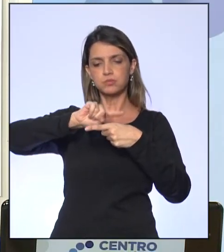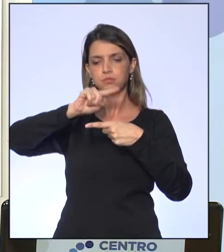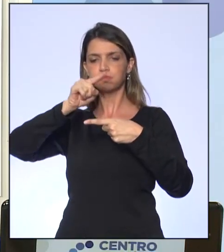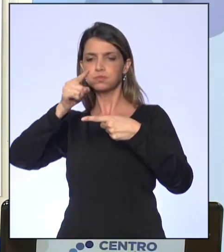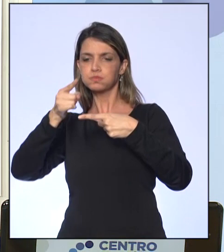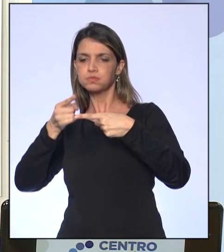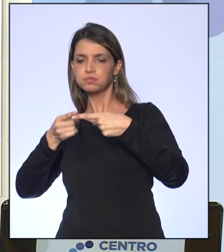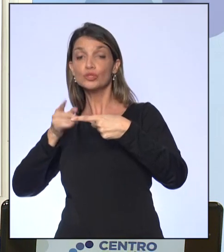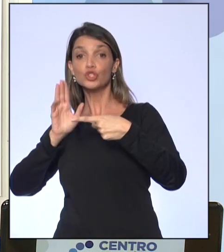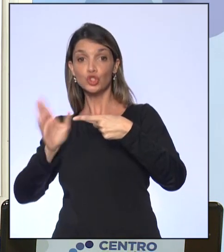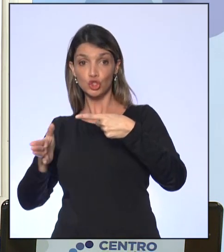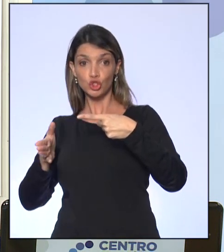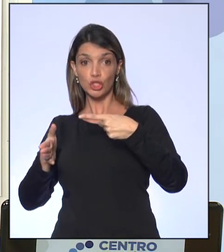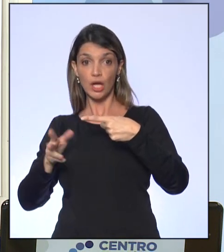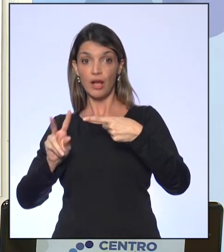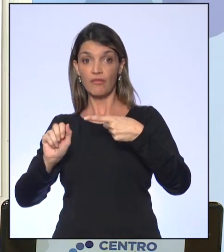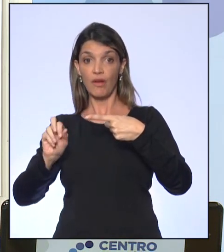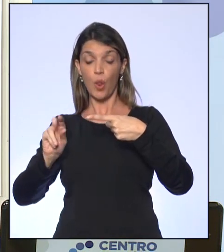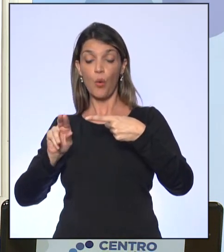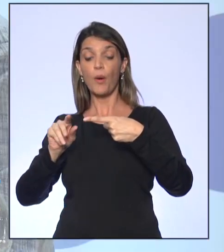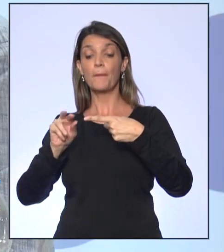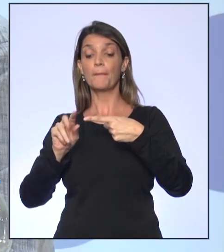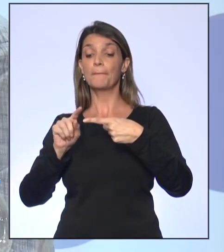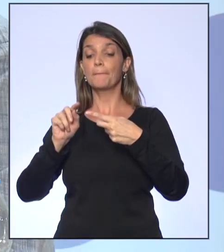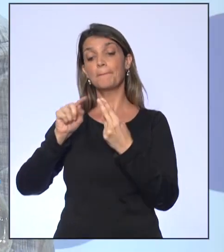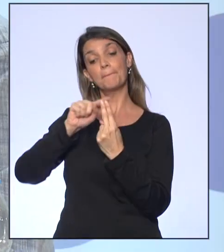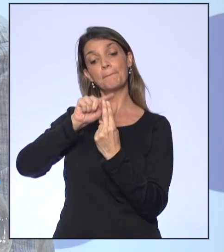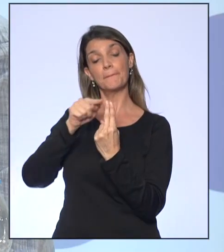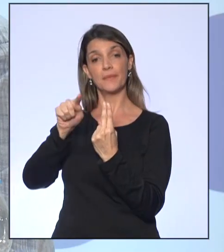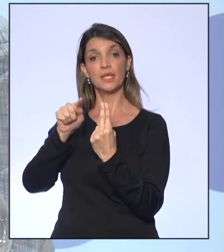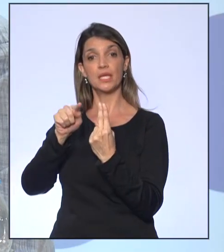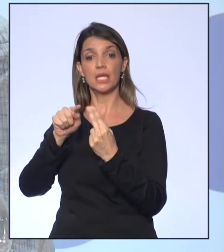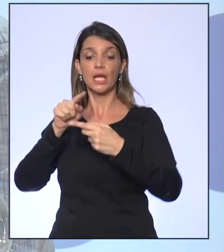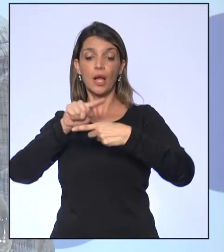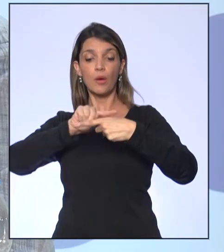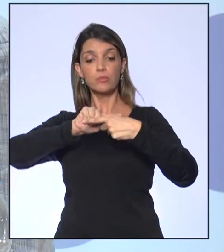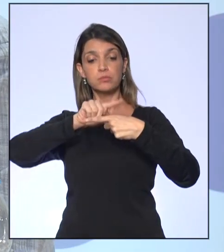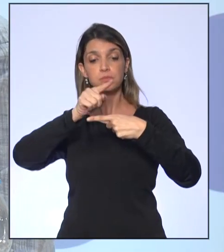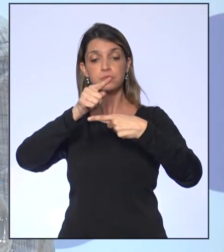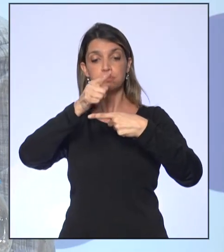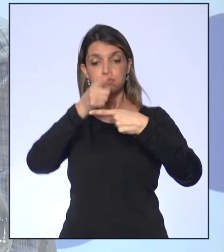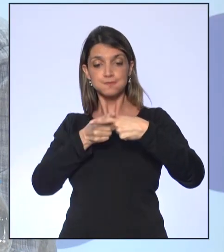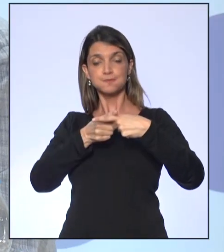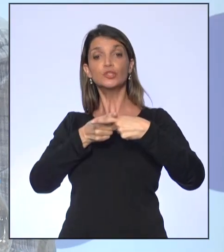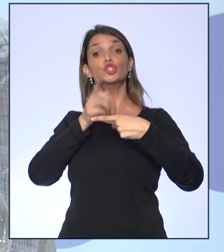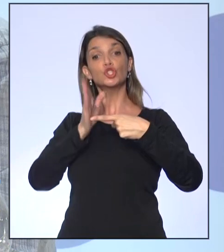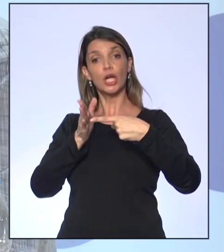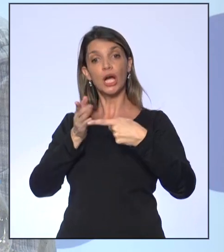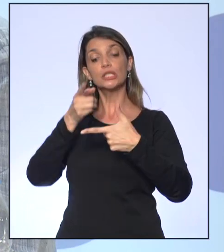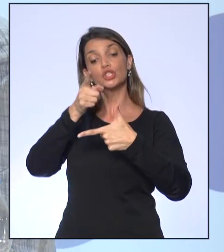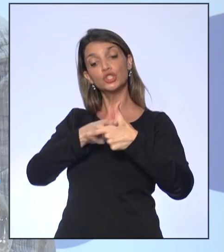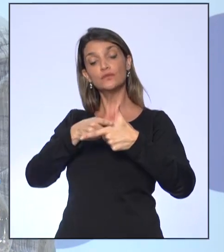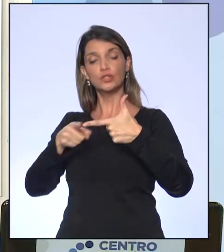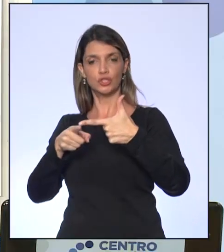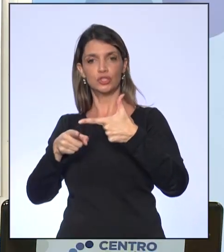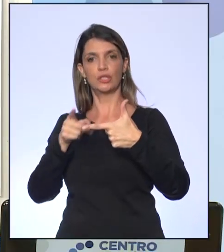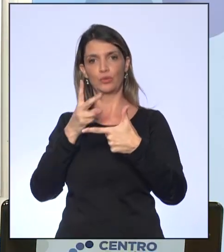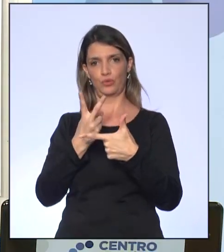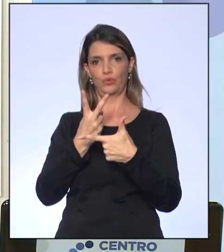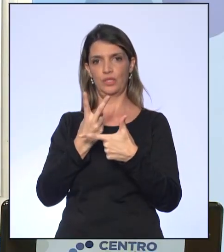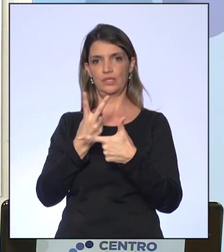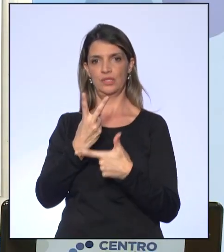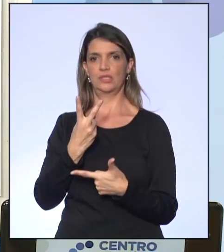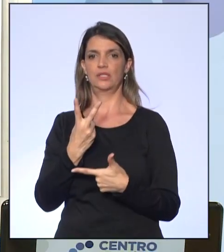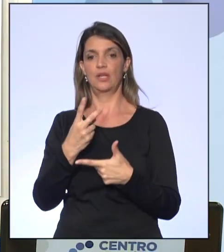π, 1/4 de volta você vai estar dividindo esse 180 pela metade, não é isso? Exato. Que ângulo que eu tenho é o